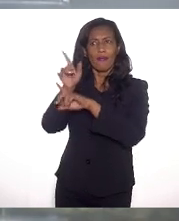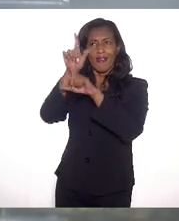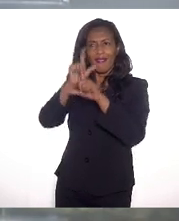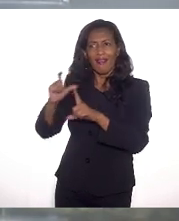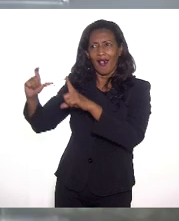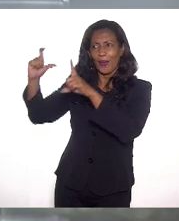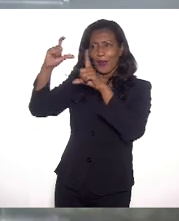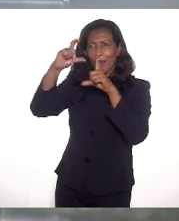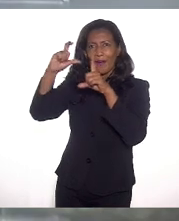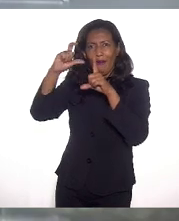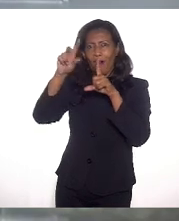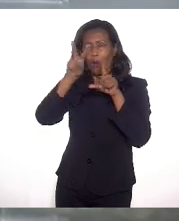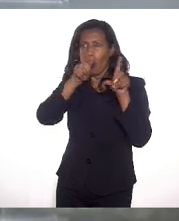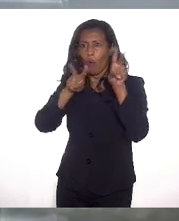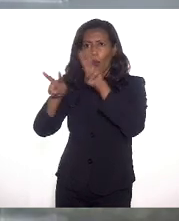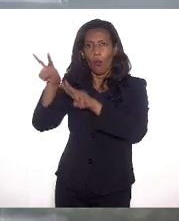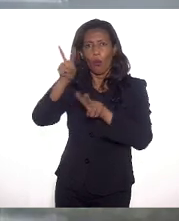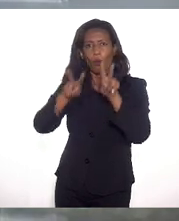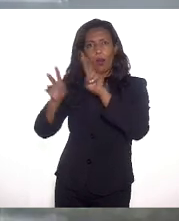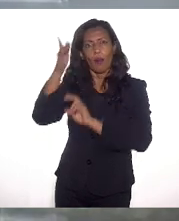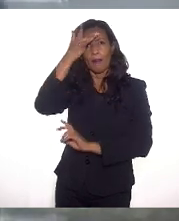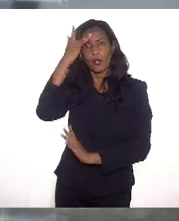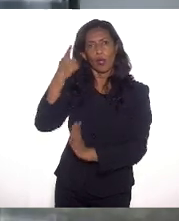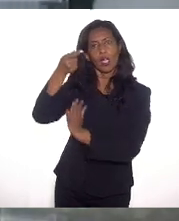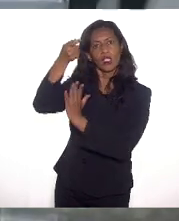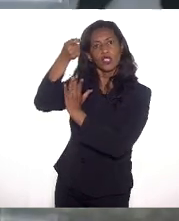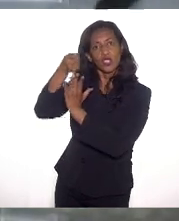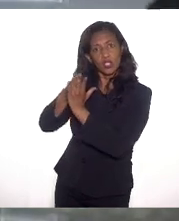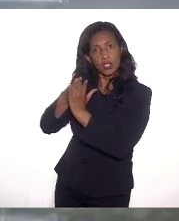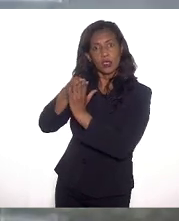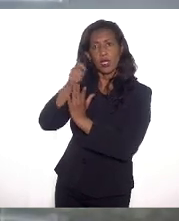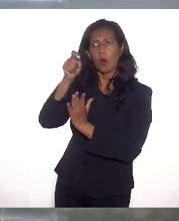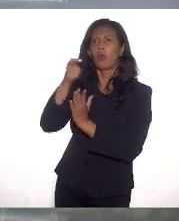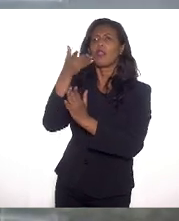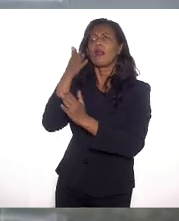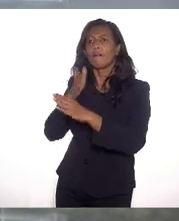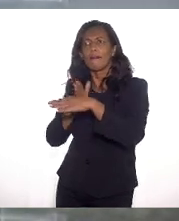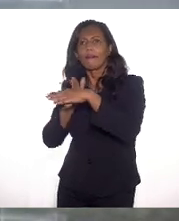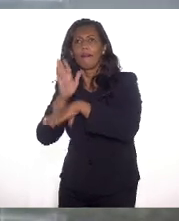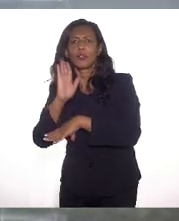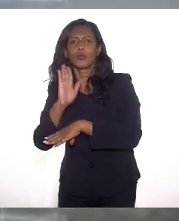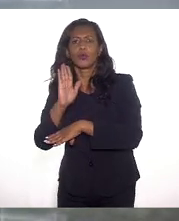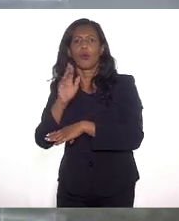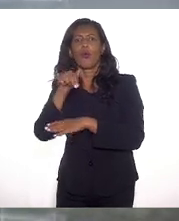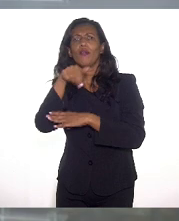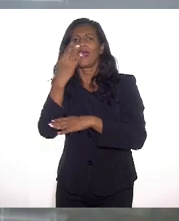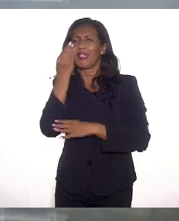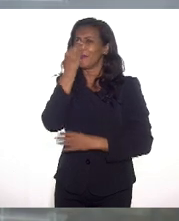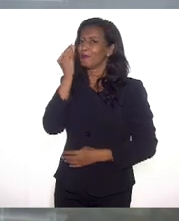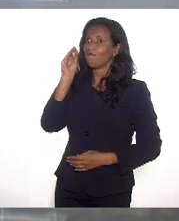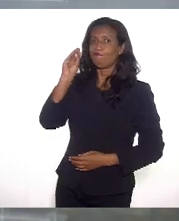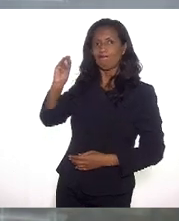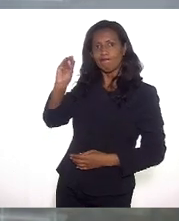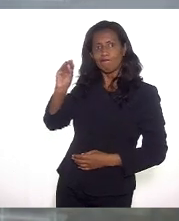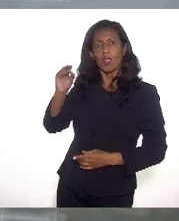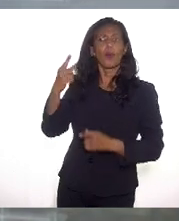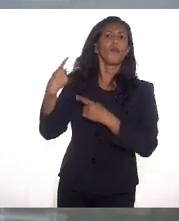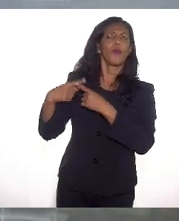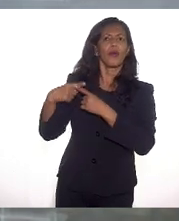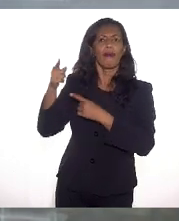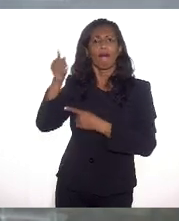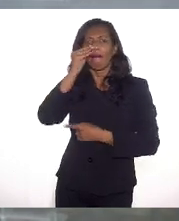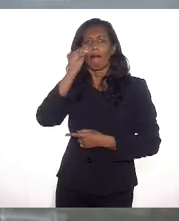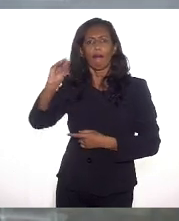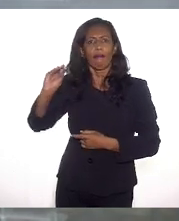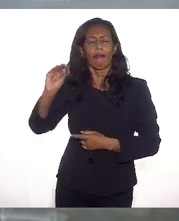e olhar todos os que se inscreveram, todos os que foram aprovados, todos os que foram rejeitados, com o porquê,